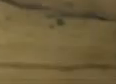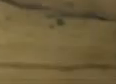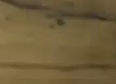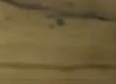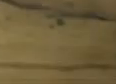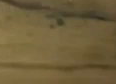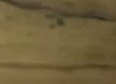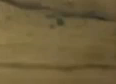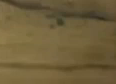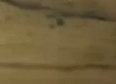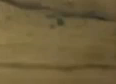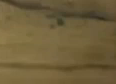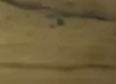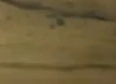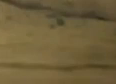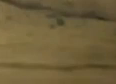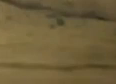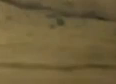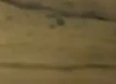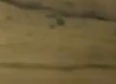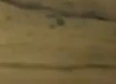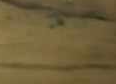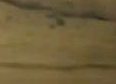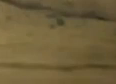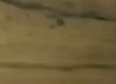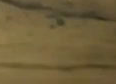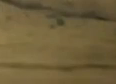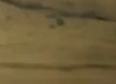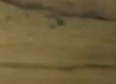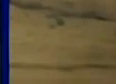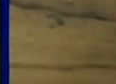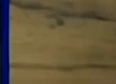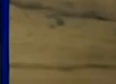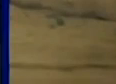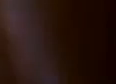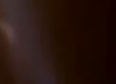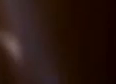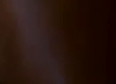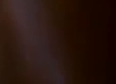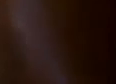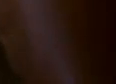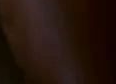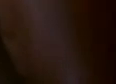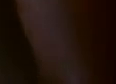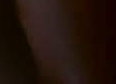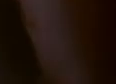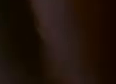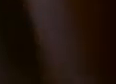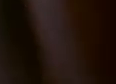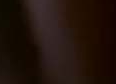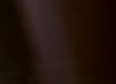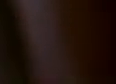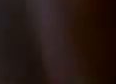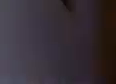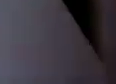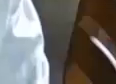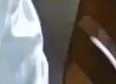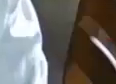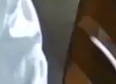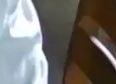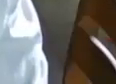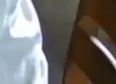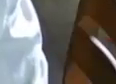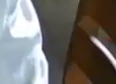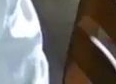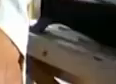Xilogravura é gravura em madeira, e quem faz a xilogravura é o xilógrafo. E essa hoje é a sua grande arte.